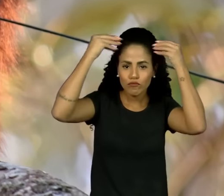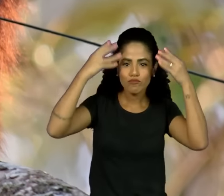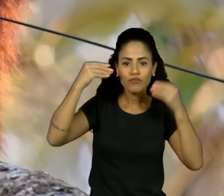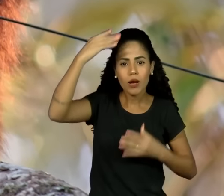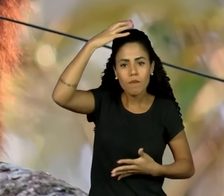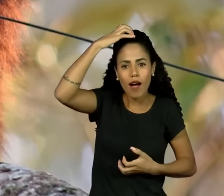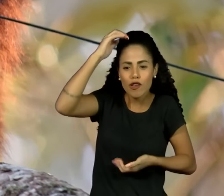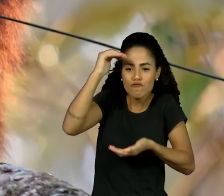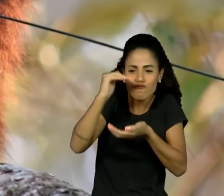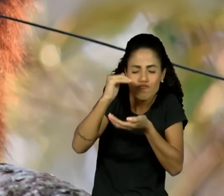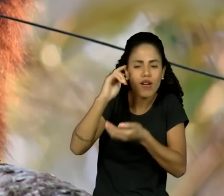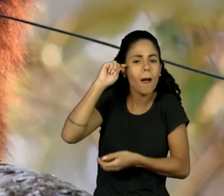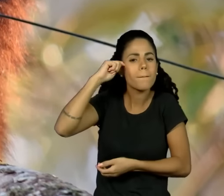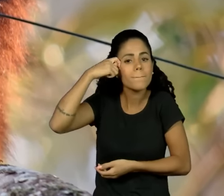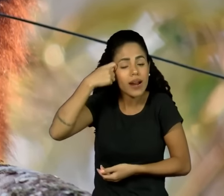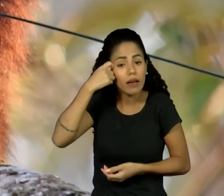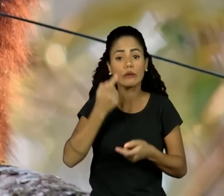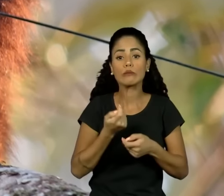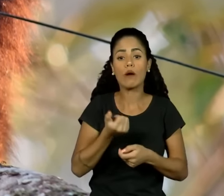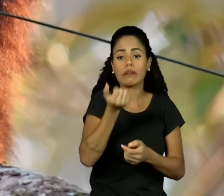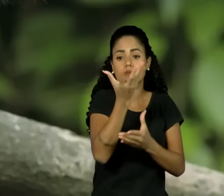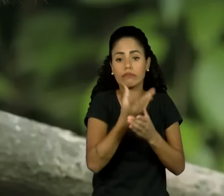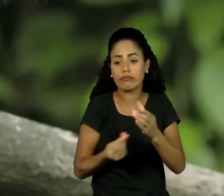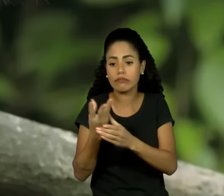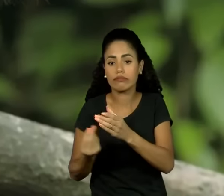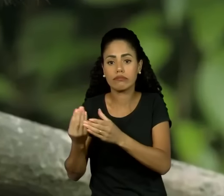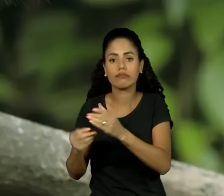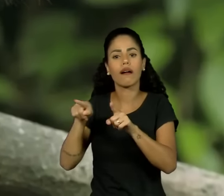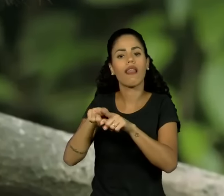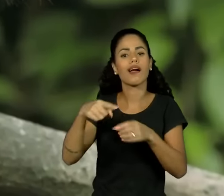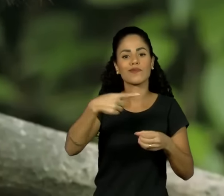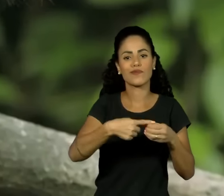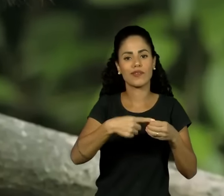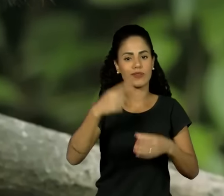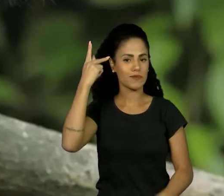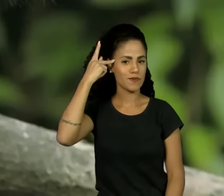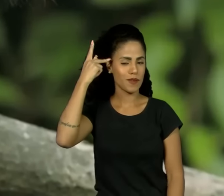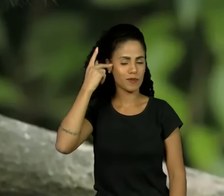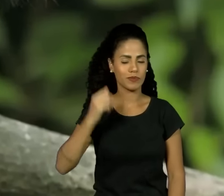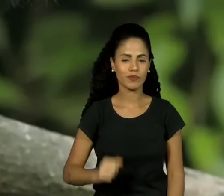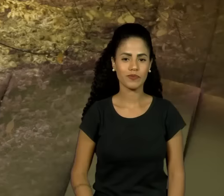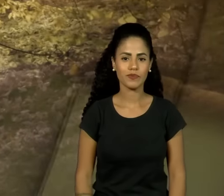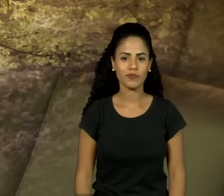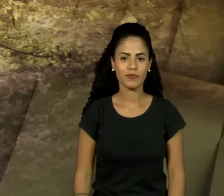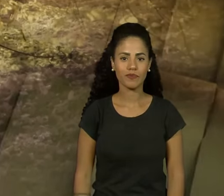Preto, espécie de primata que quase desapareceu no interior de São Paulo.